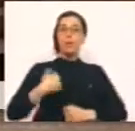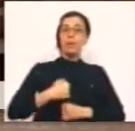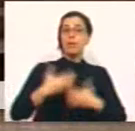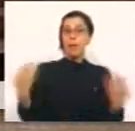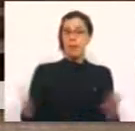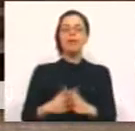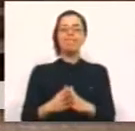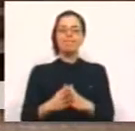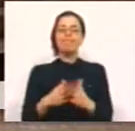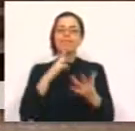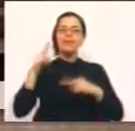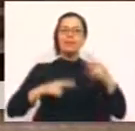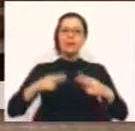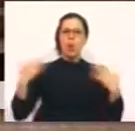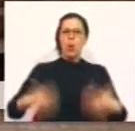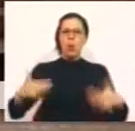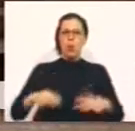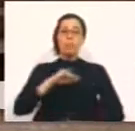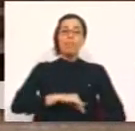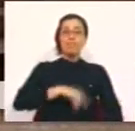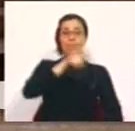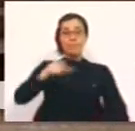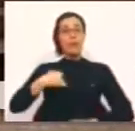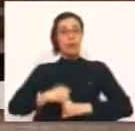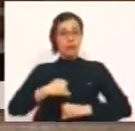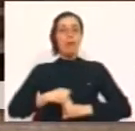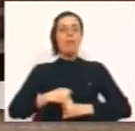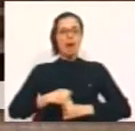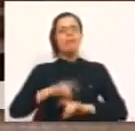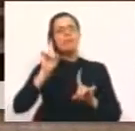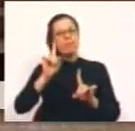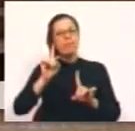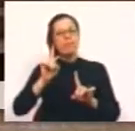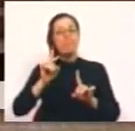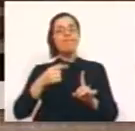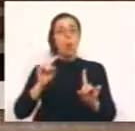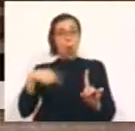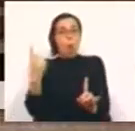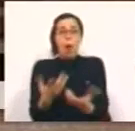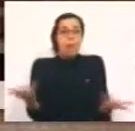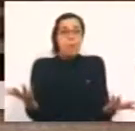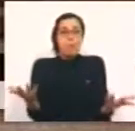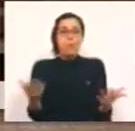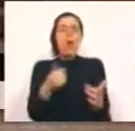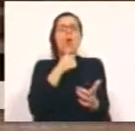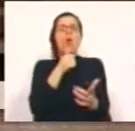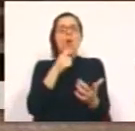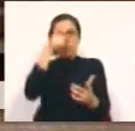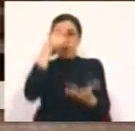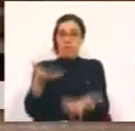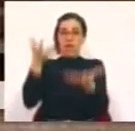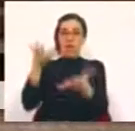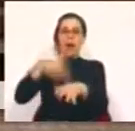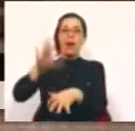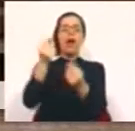trabalho e do volume da carga fiscal sobre os rendimentos do trabalho e, sobretudo, não víamos forma de o diabo ir embora,